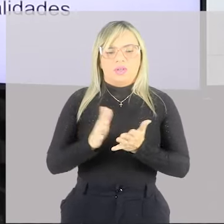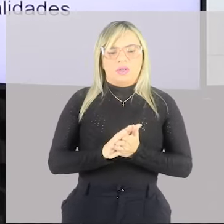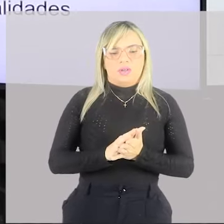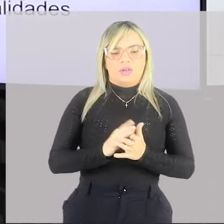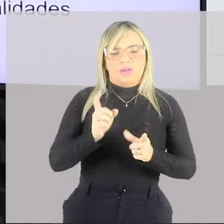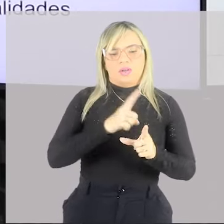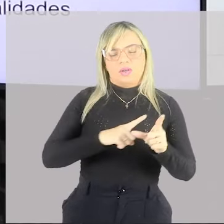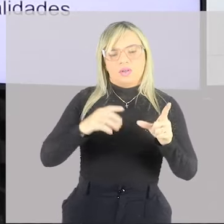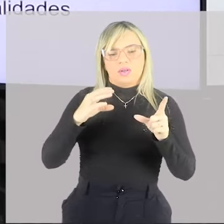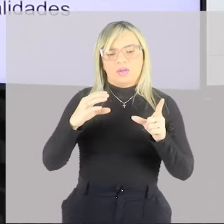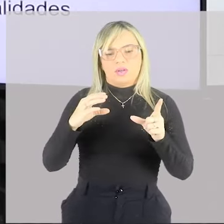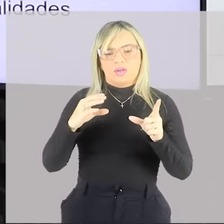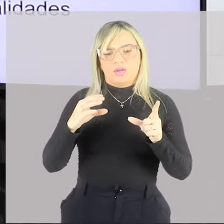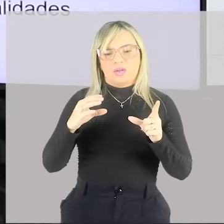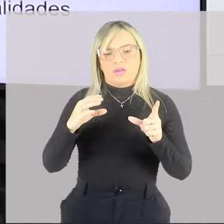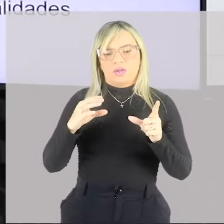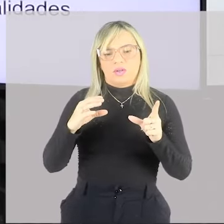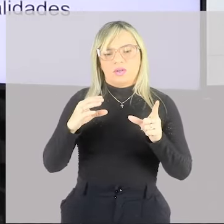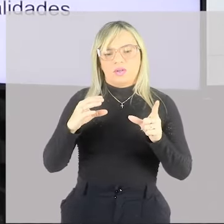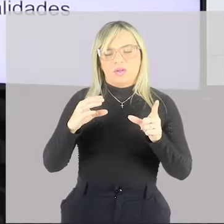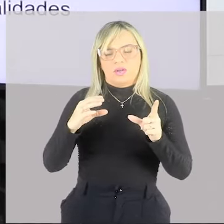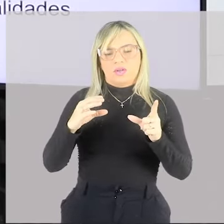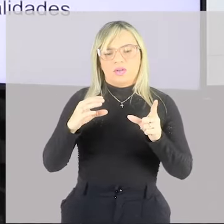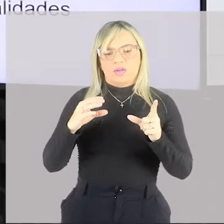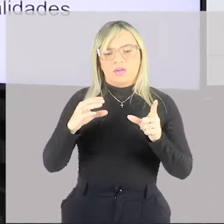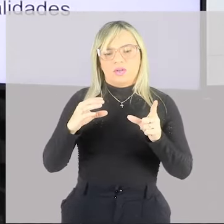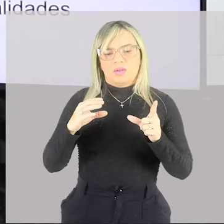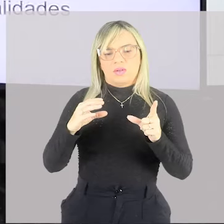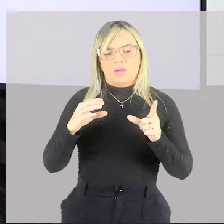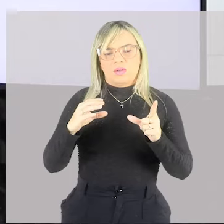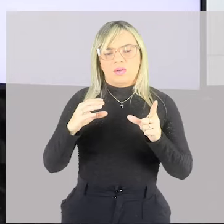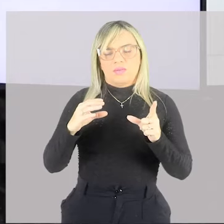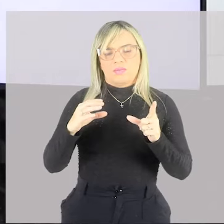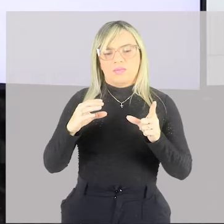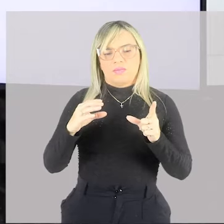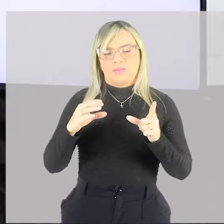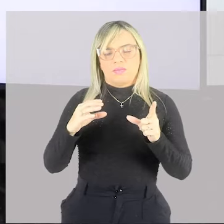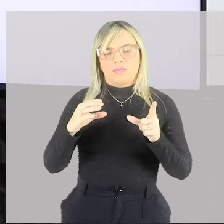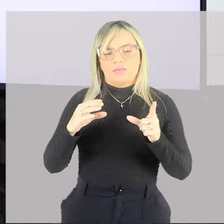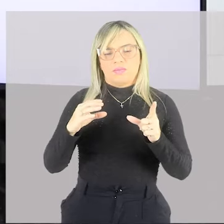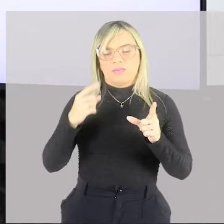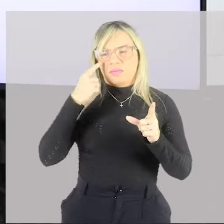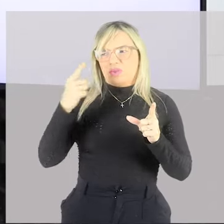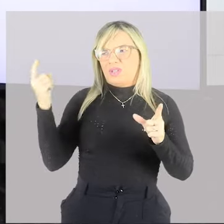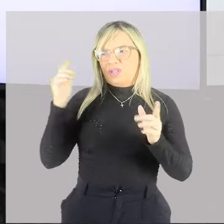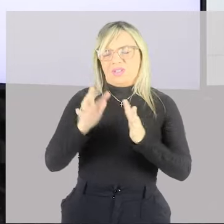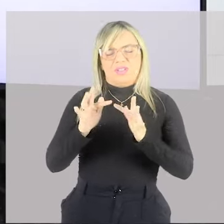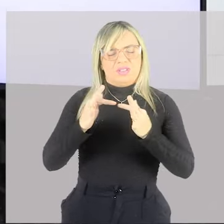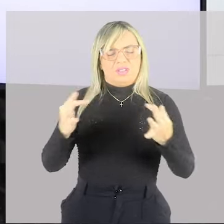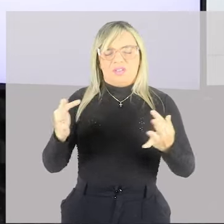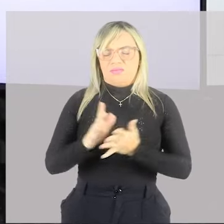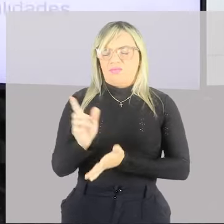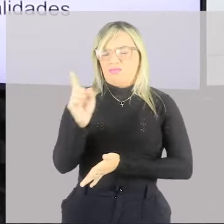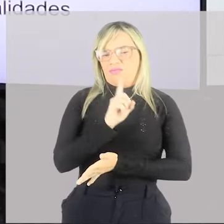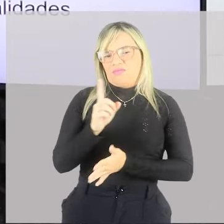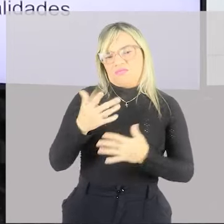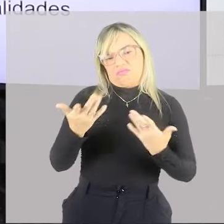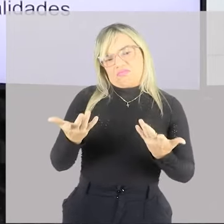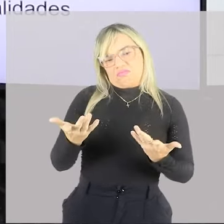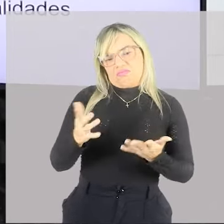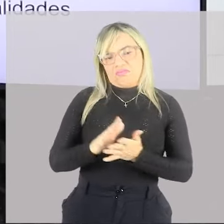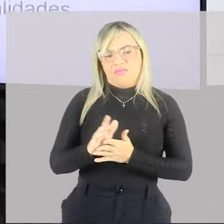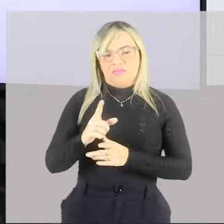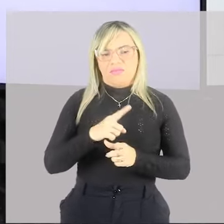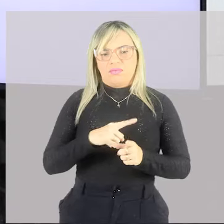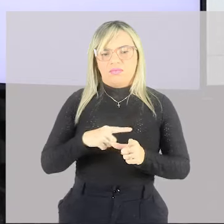provável simplicidade demonstrando compromisso com a contemplação do divino simples ela não é é